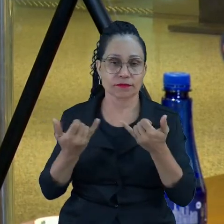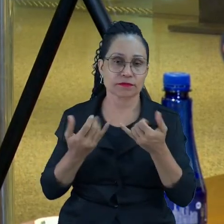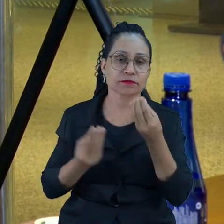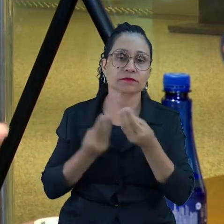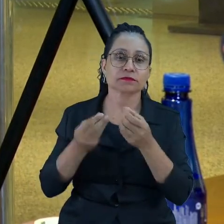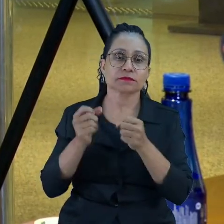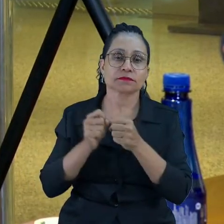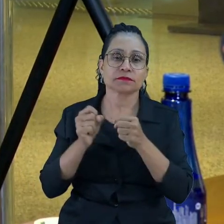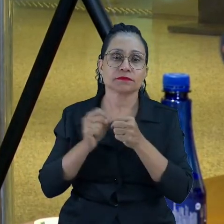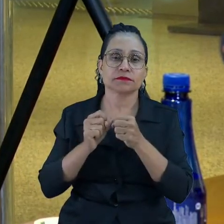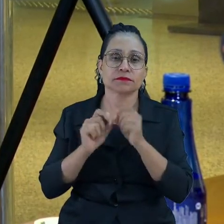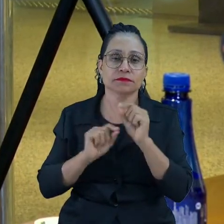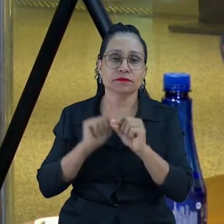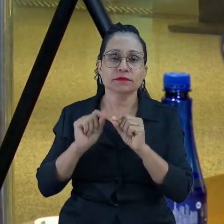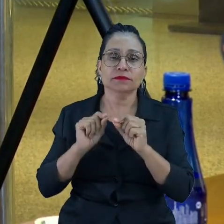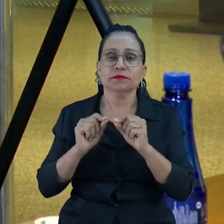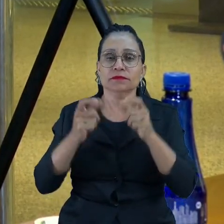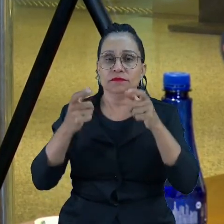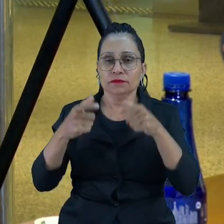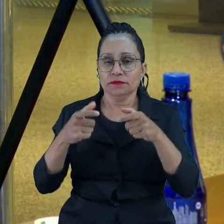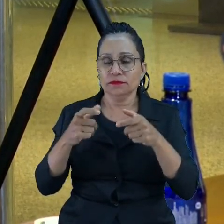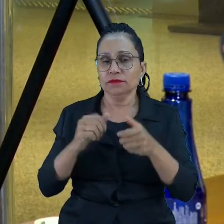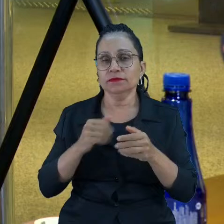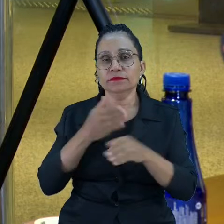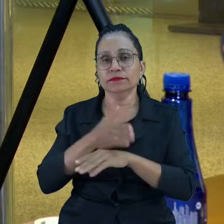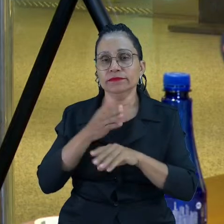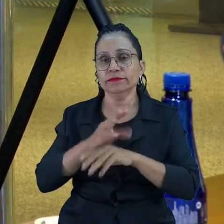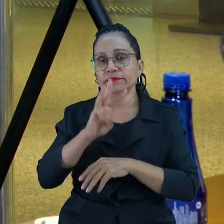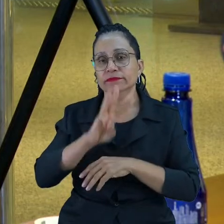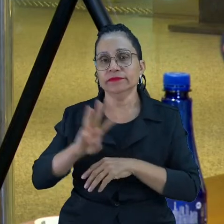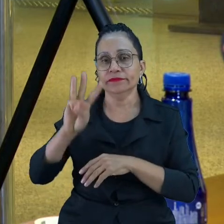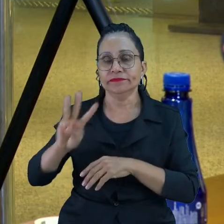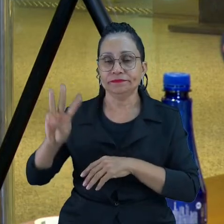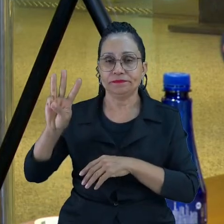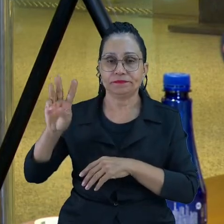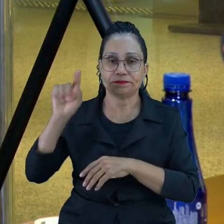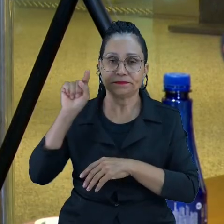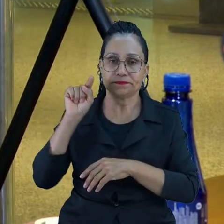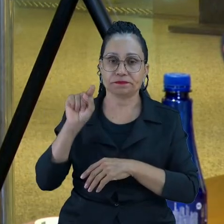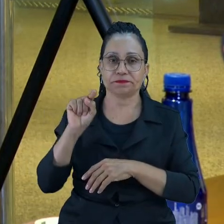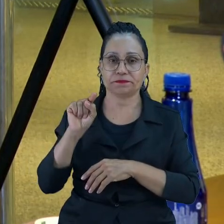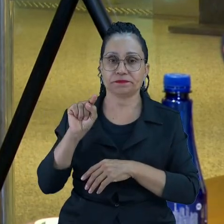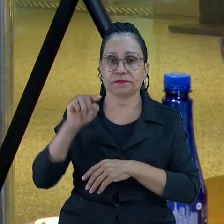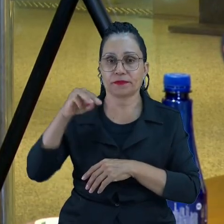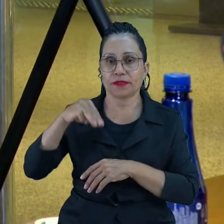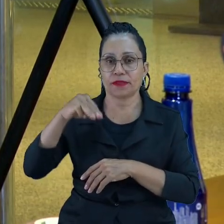pode fazer e a quem recorrer. Então você pode acessar o nosso site, que é o